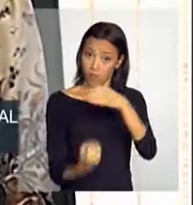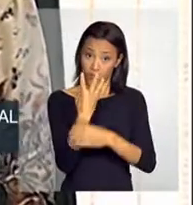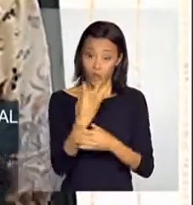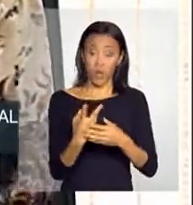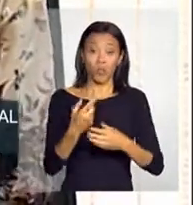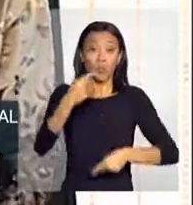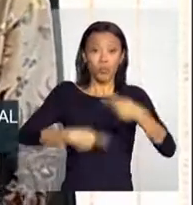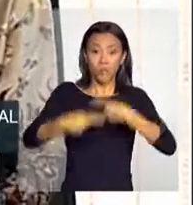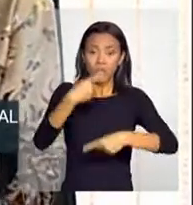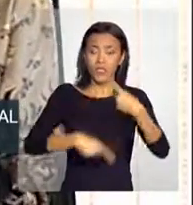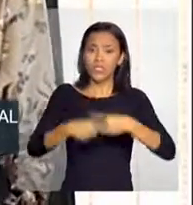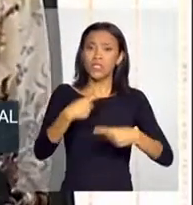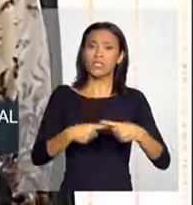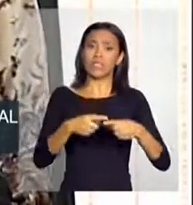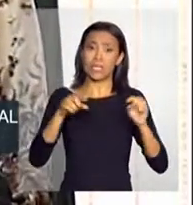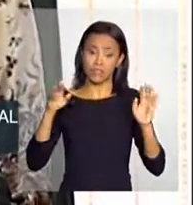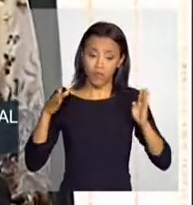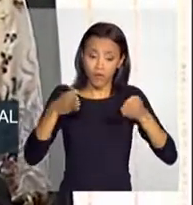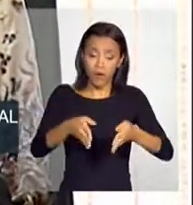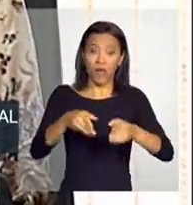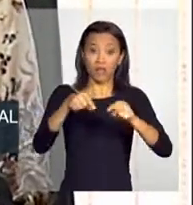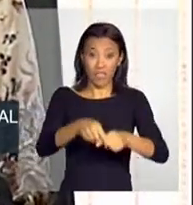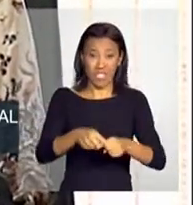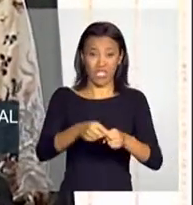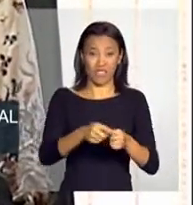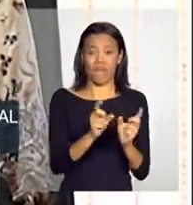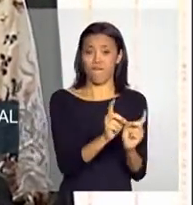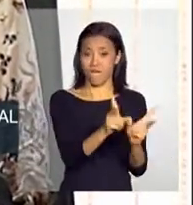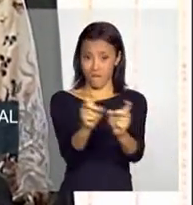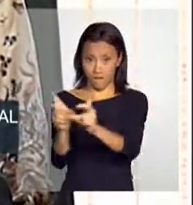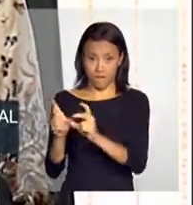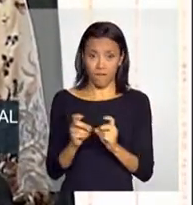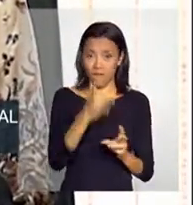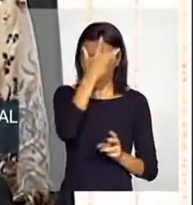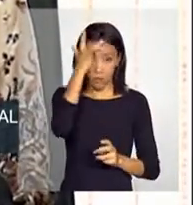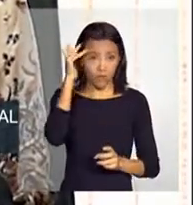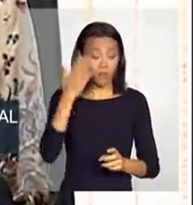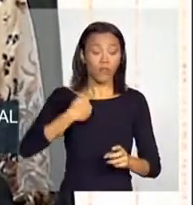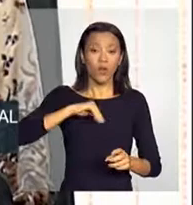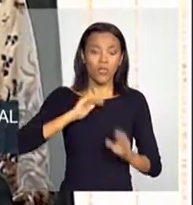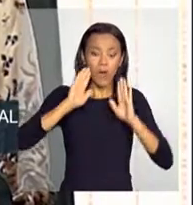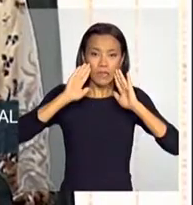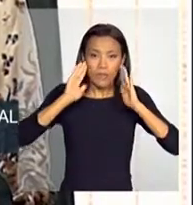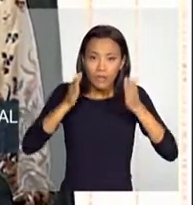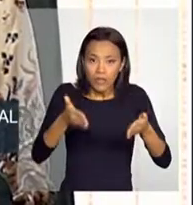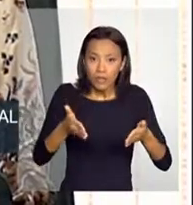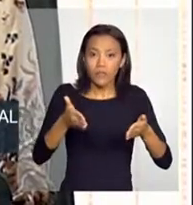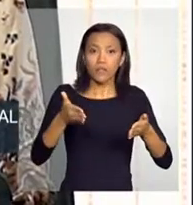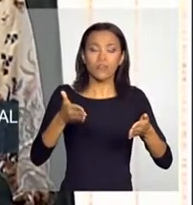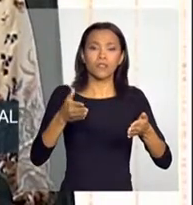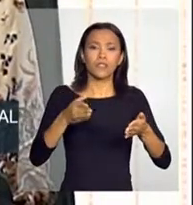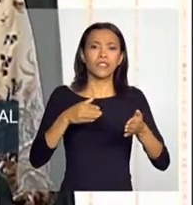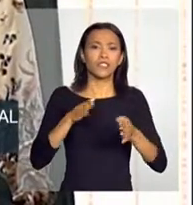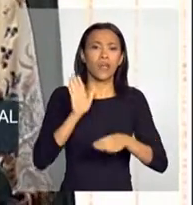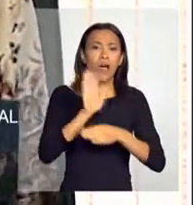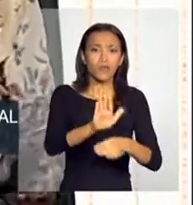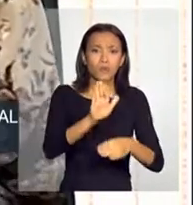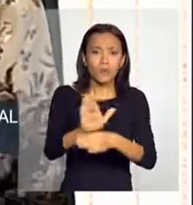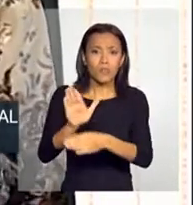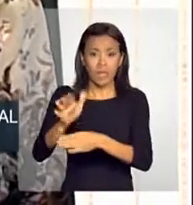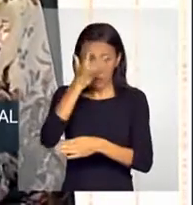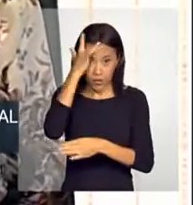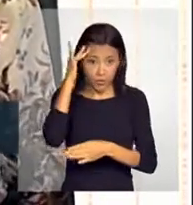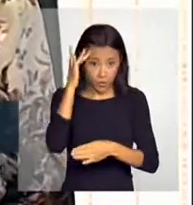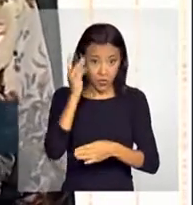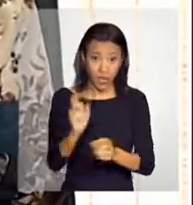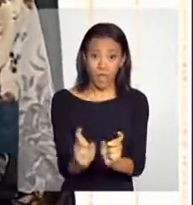e portanto no âmbito do tráfico nós estamos atentos e atentas atendemos aquelas pessoas